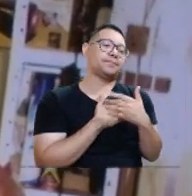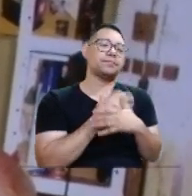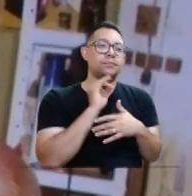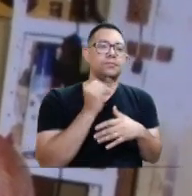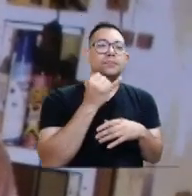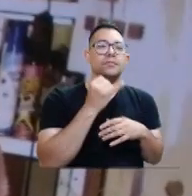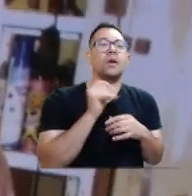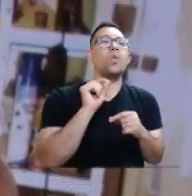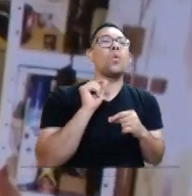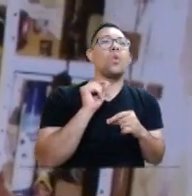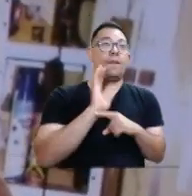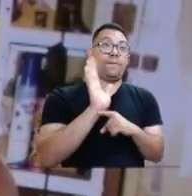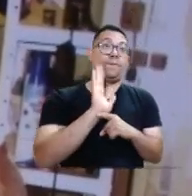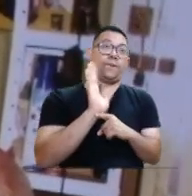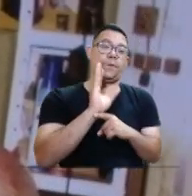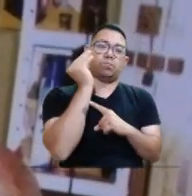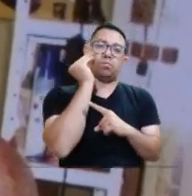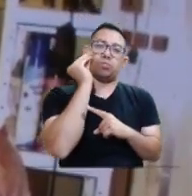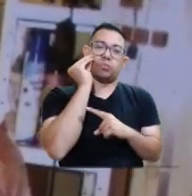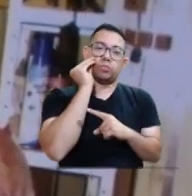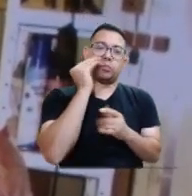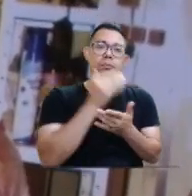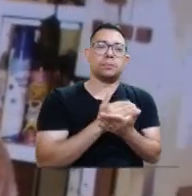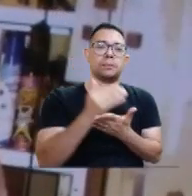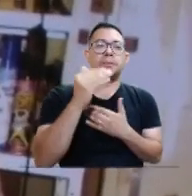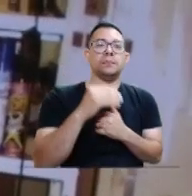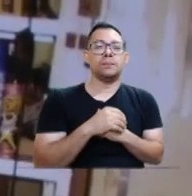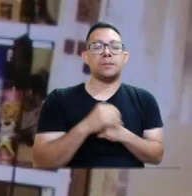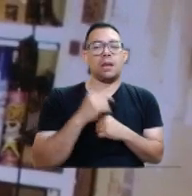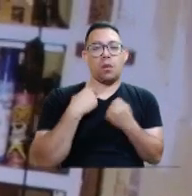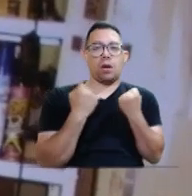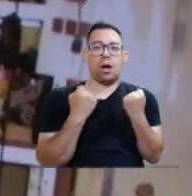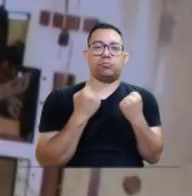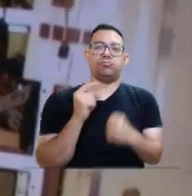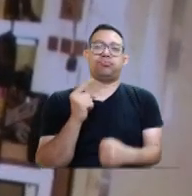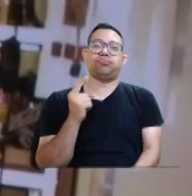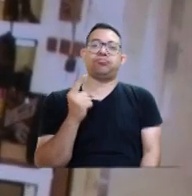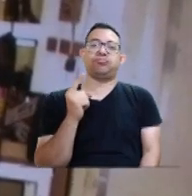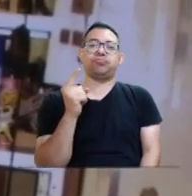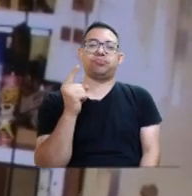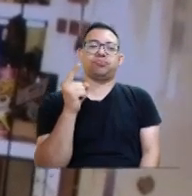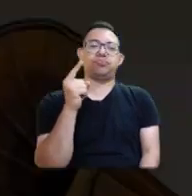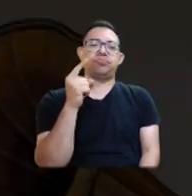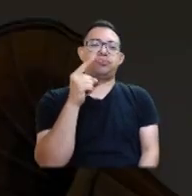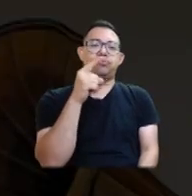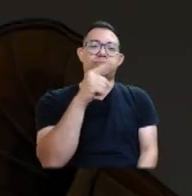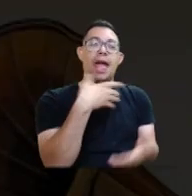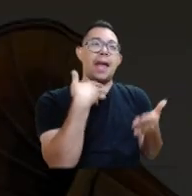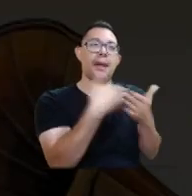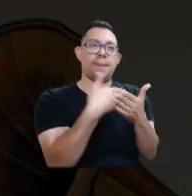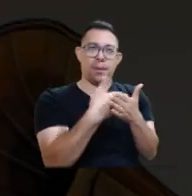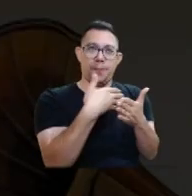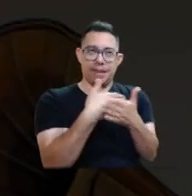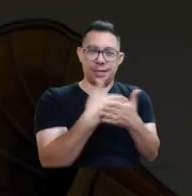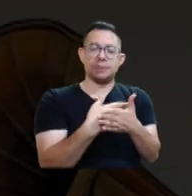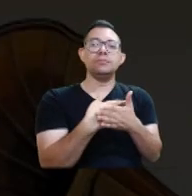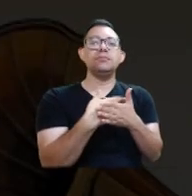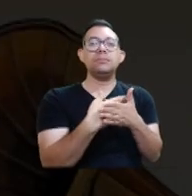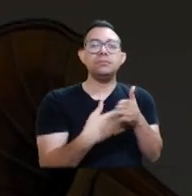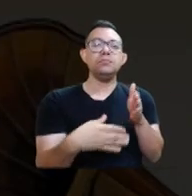certo, viu? Aí eu falei, bom, agora fala do principal, o filme. Peguei o carro, né? E a Tereza,